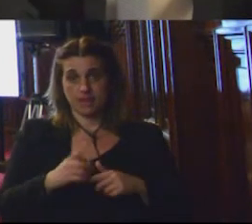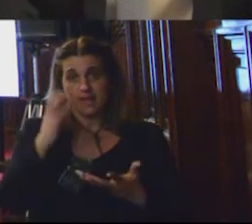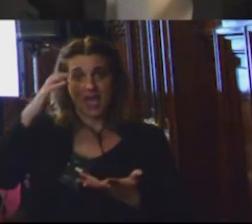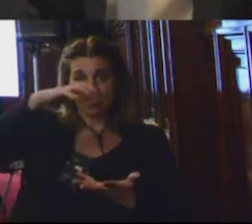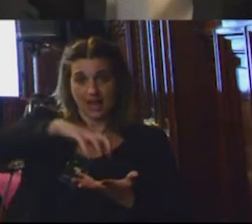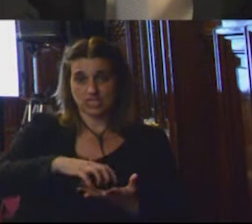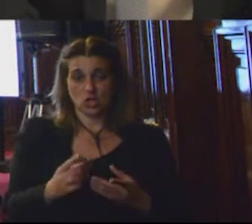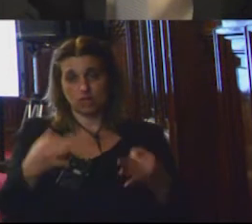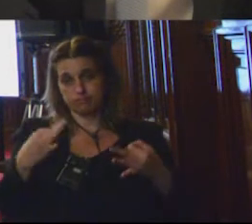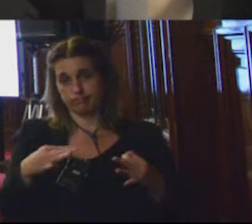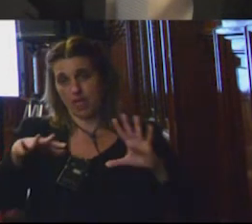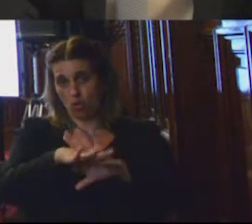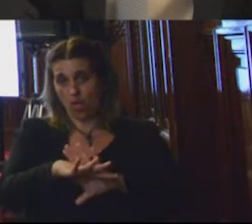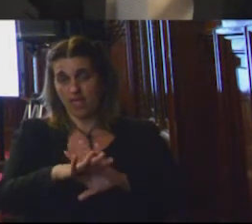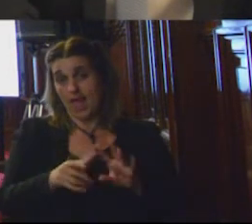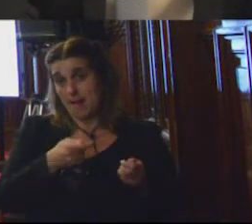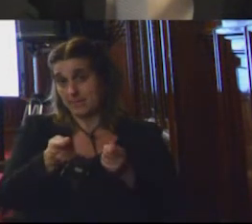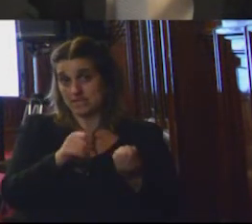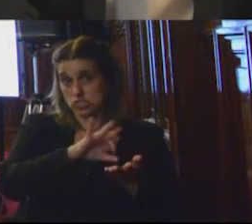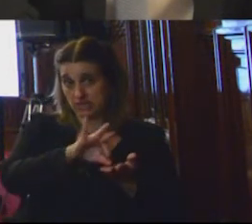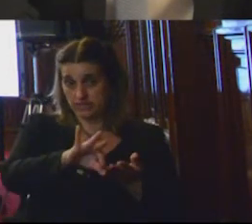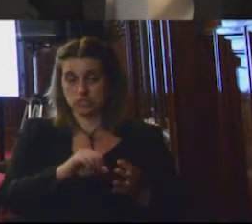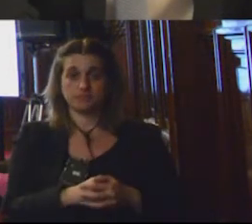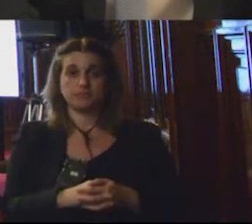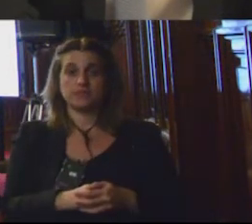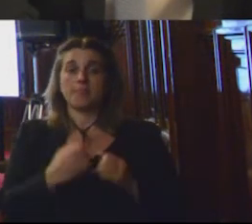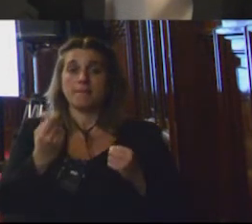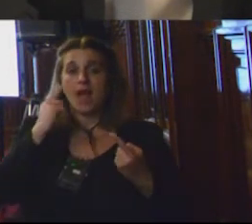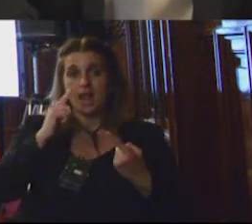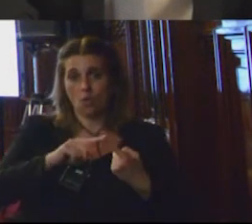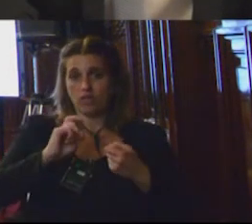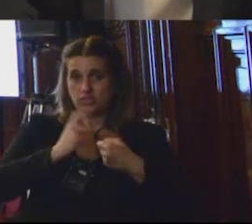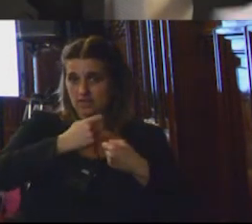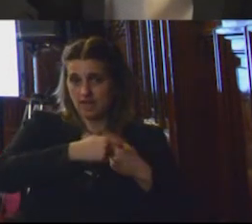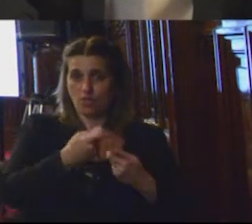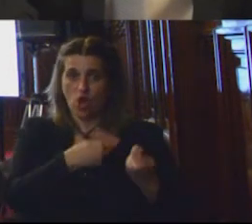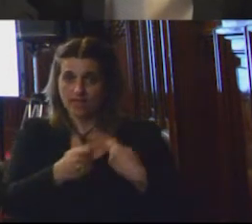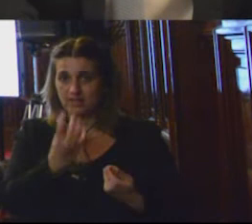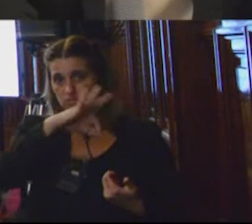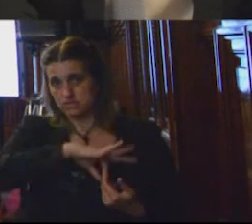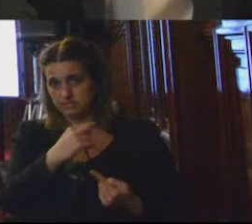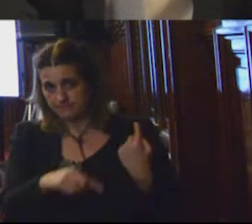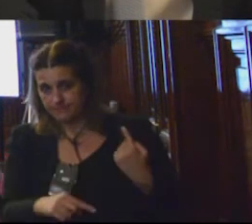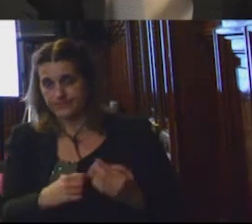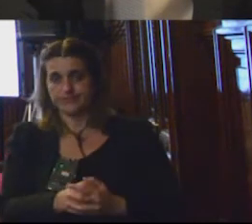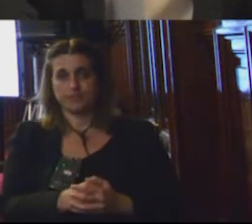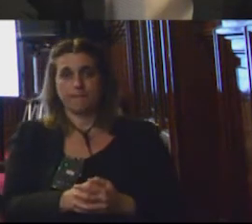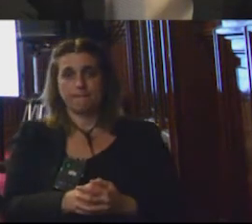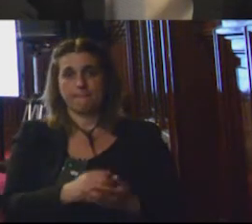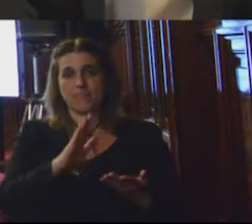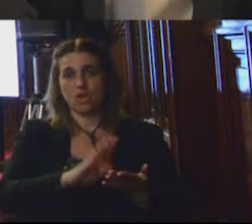serviço. Quanto à negociação coletiva, as alterações que a privilegiam em relação à lei, introduzidas pela Lei